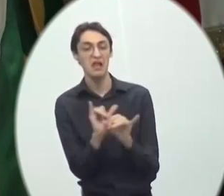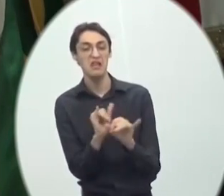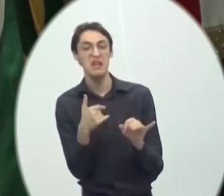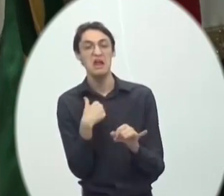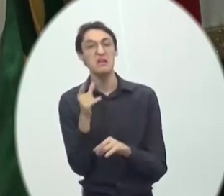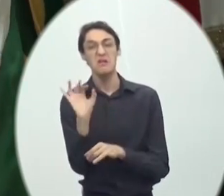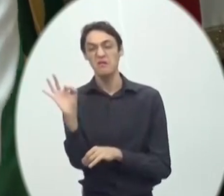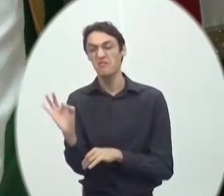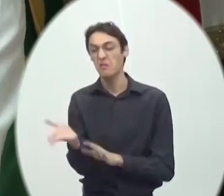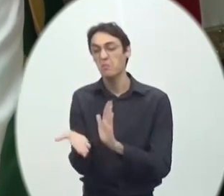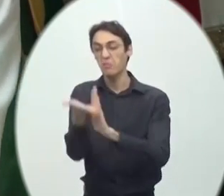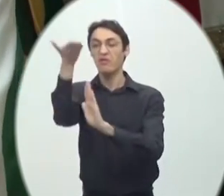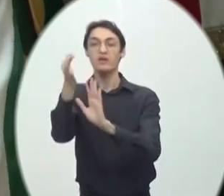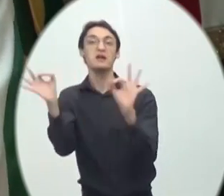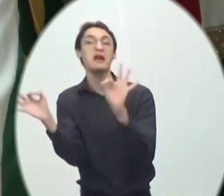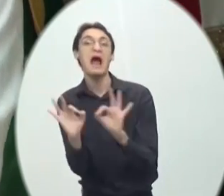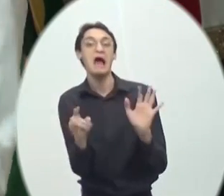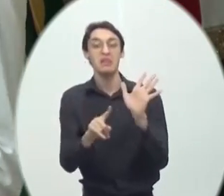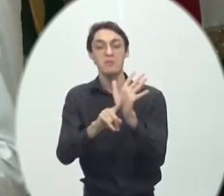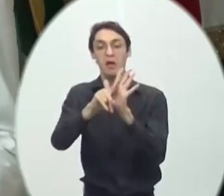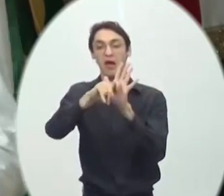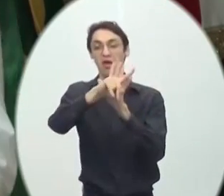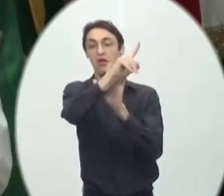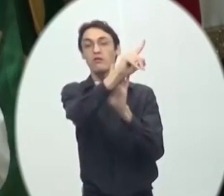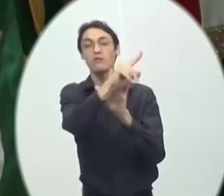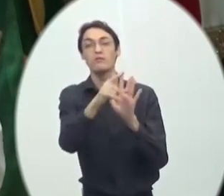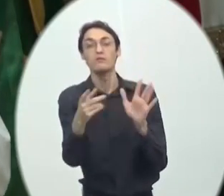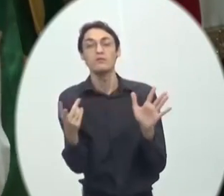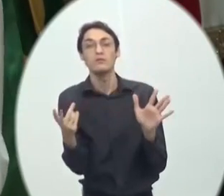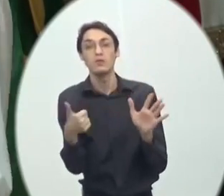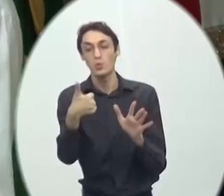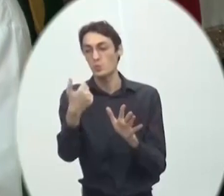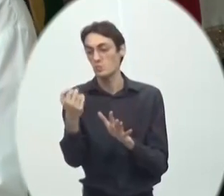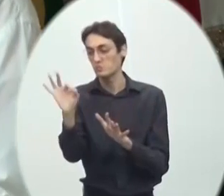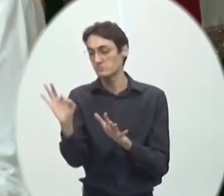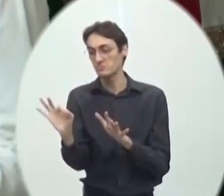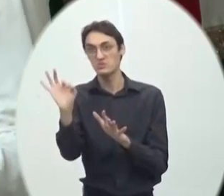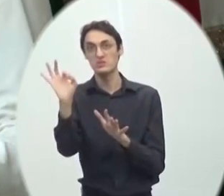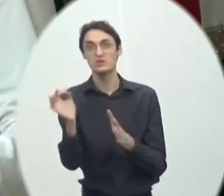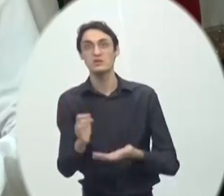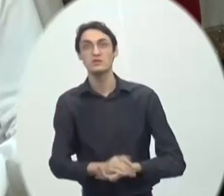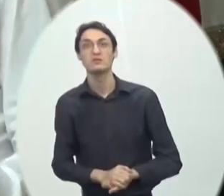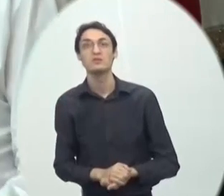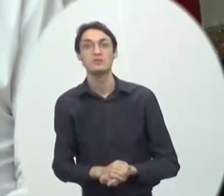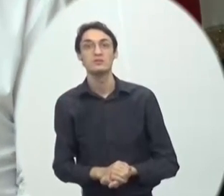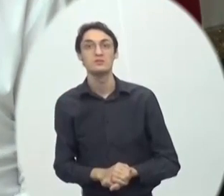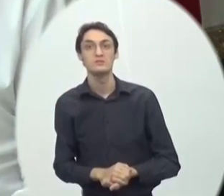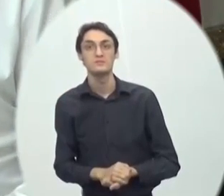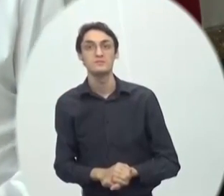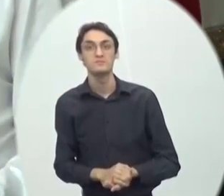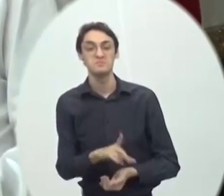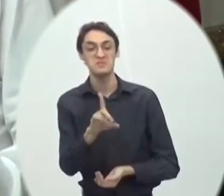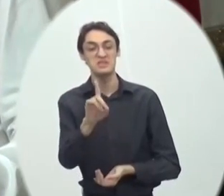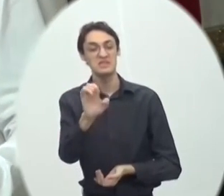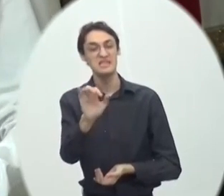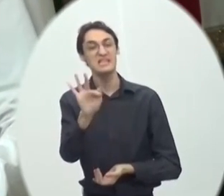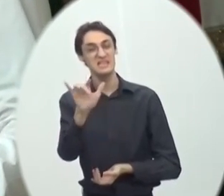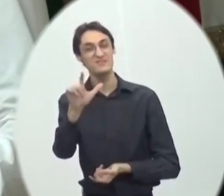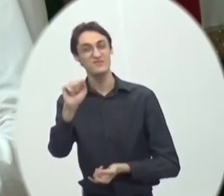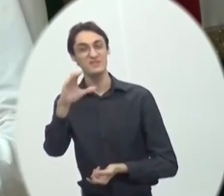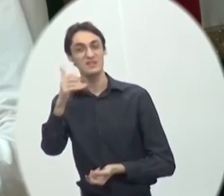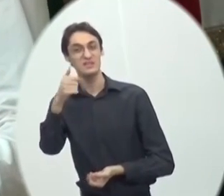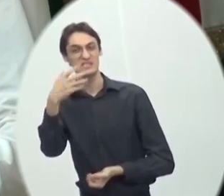inflação. Que é inflação de 1%, é 2%, é deflação, meu irmão Salésio. Deflação, mas da onde?